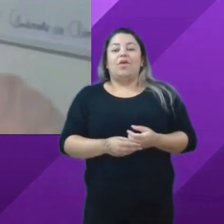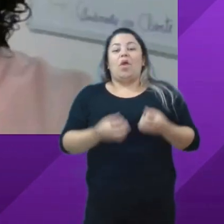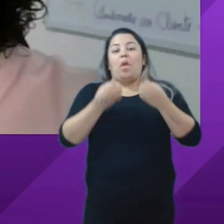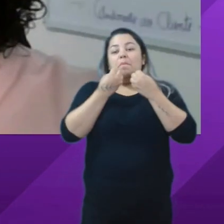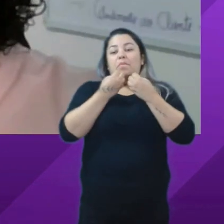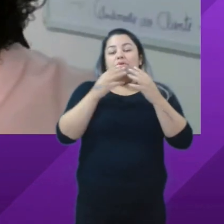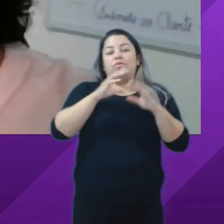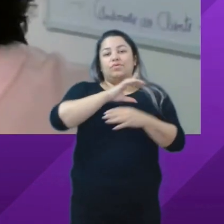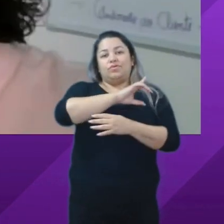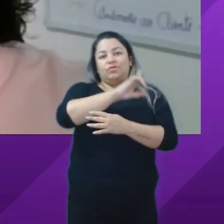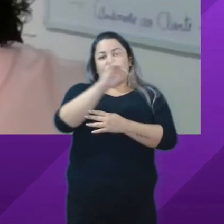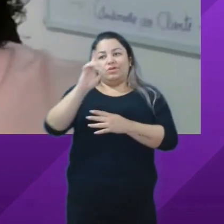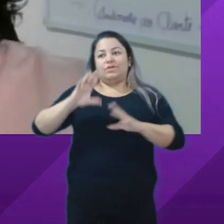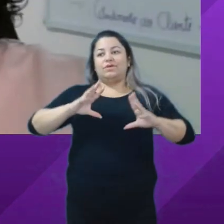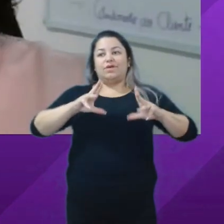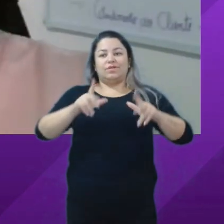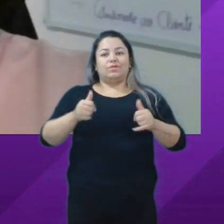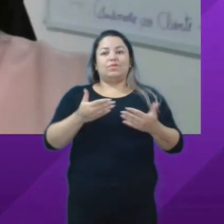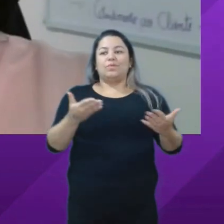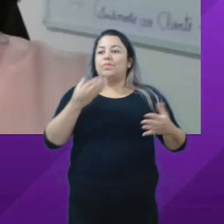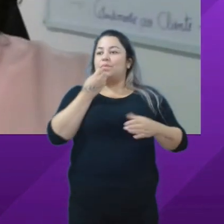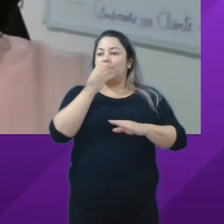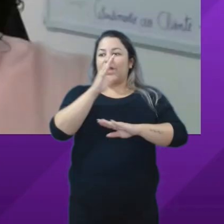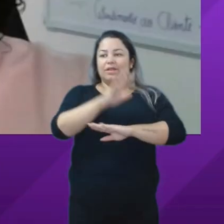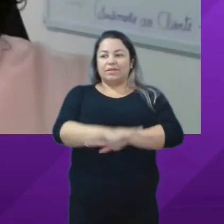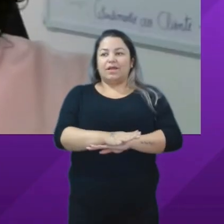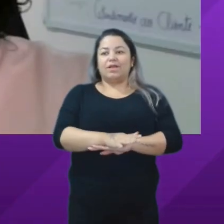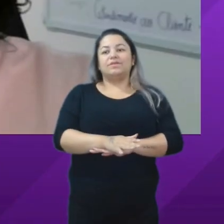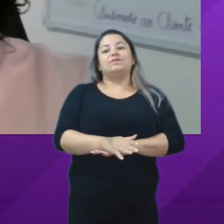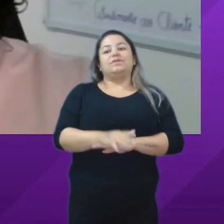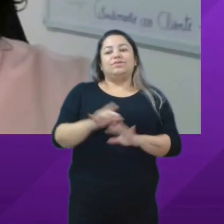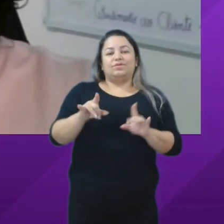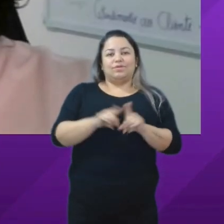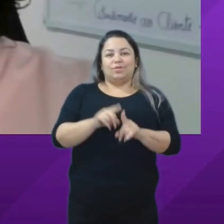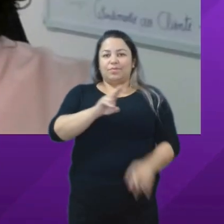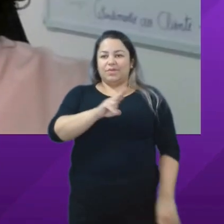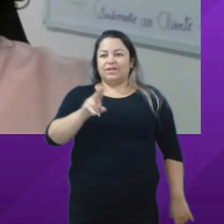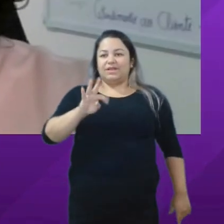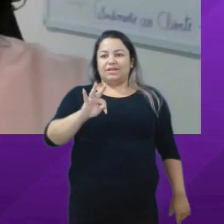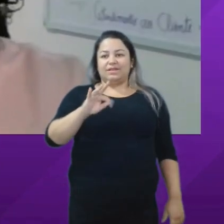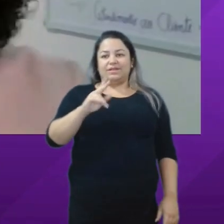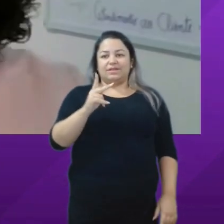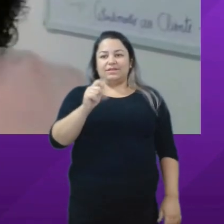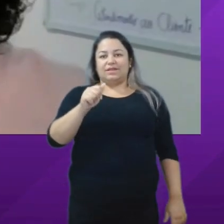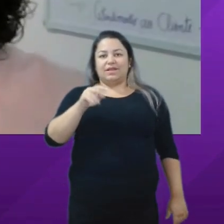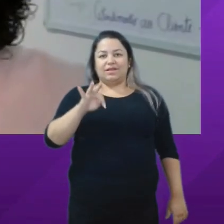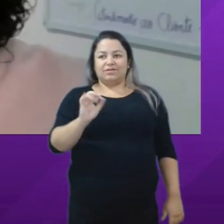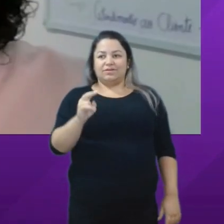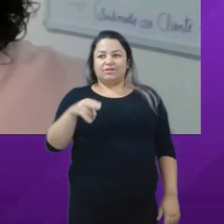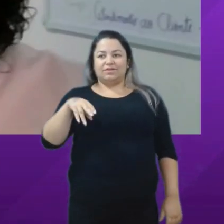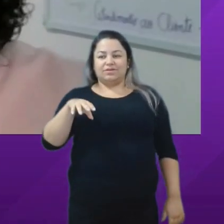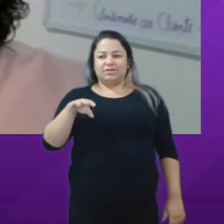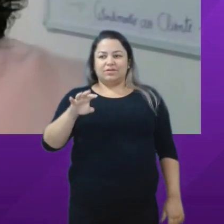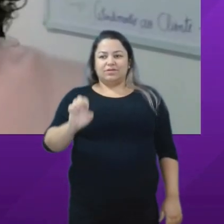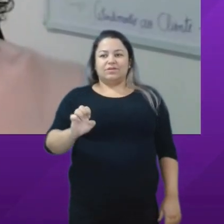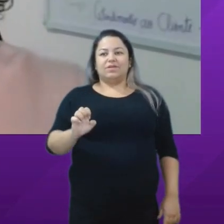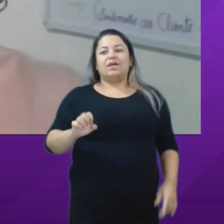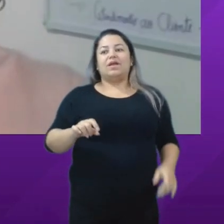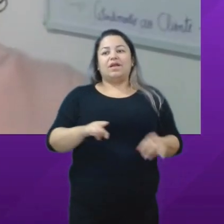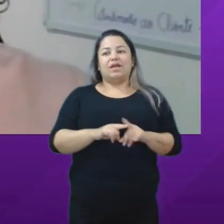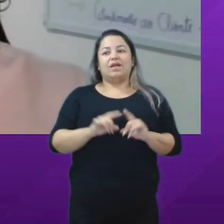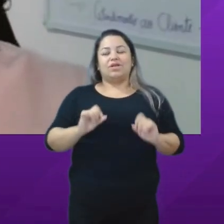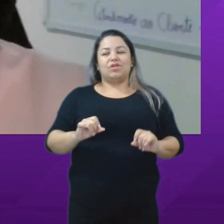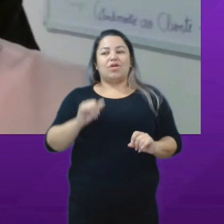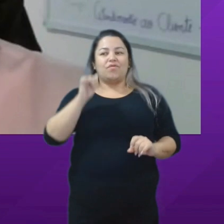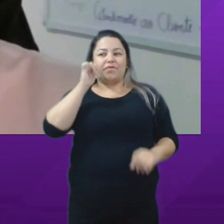Bom dia a todas. Bom, meu nome é Tatiane Nicásio, eu sou petista afiliada